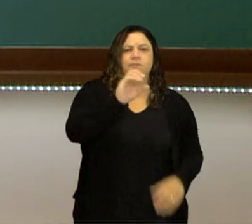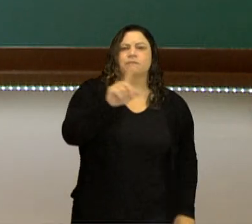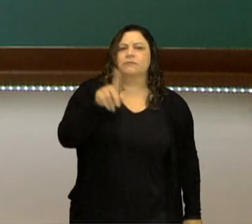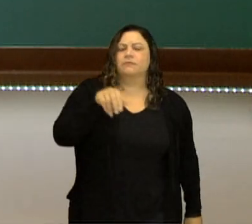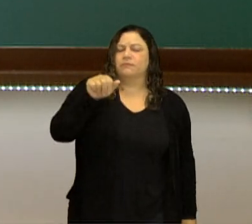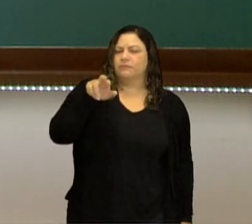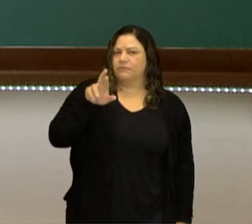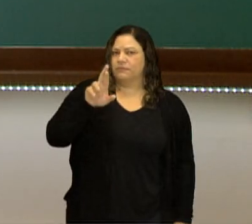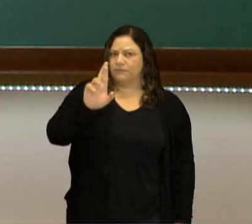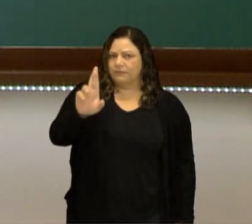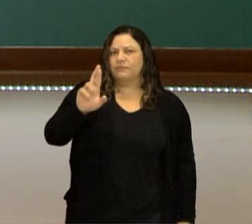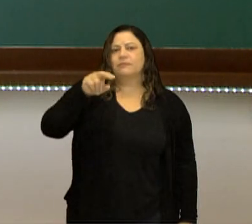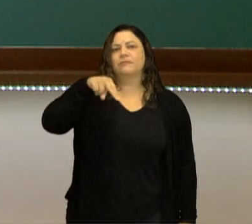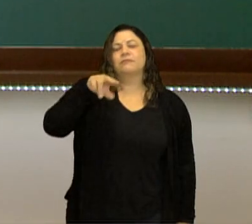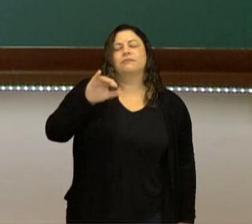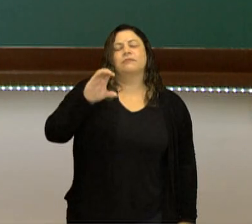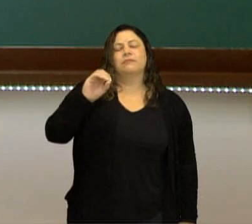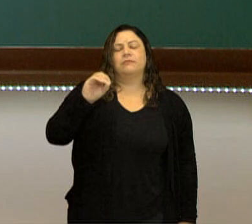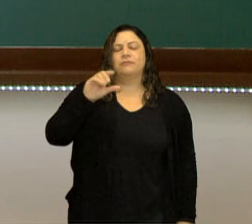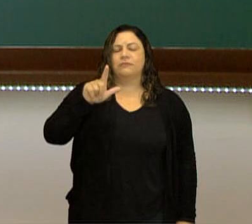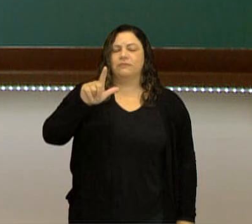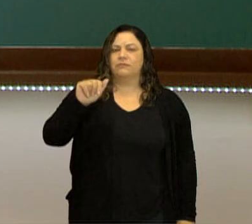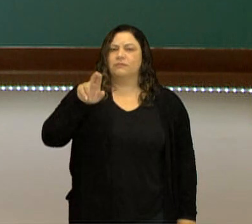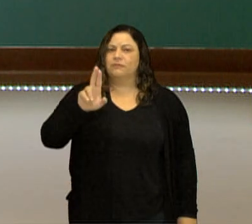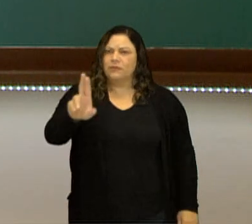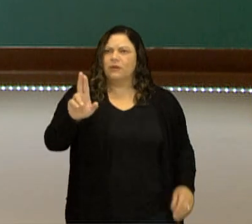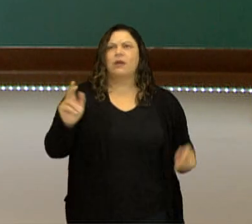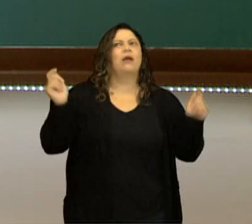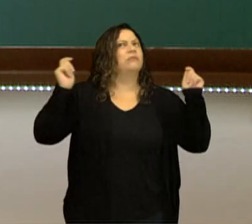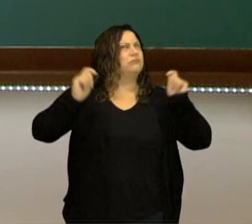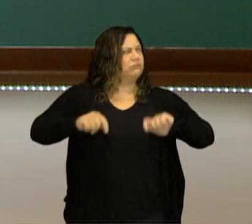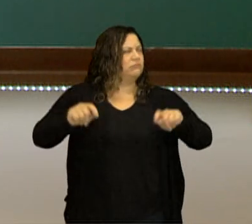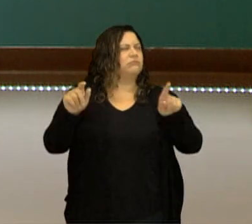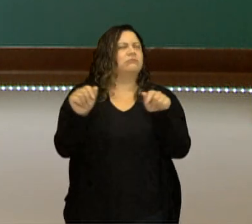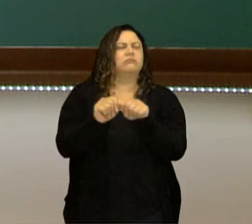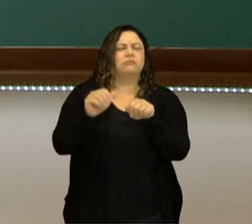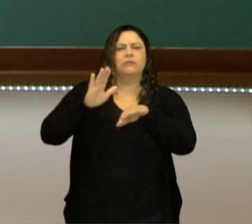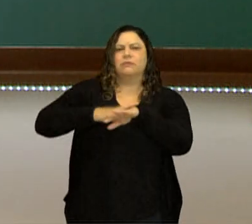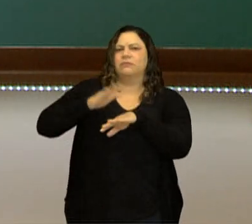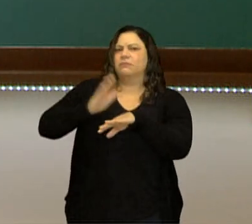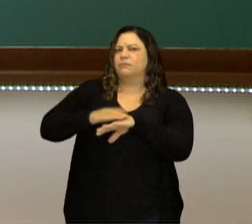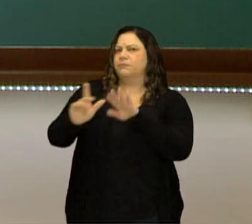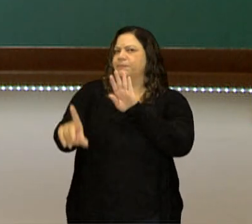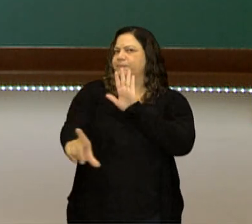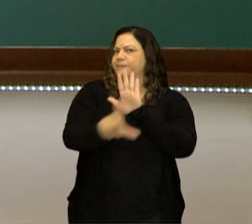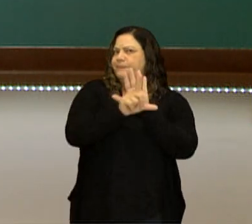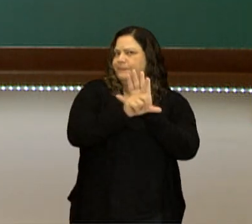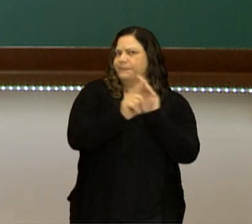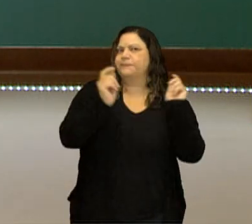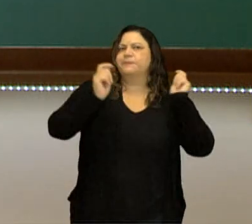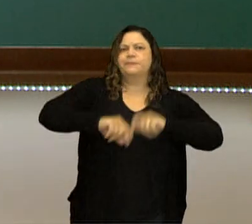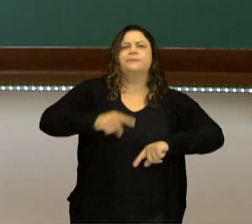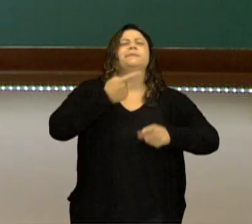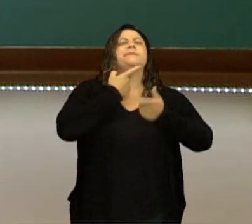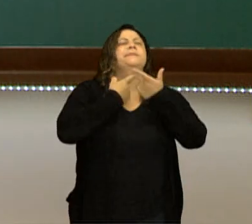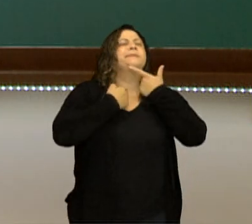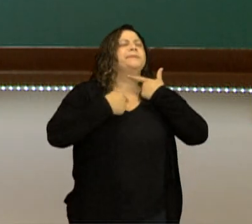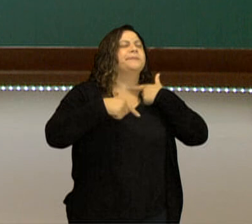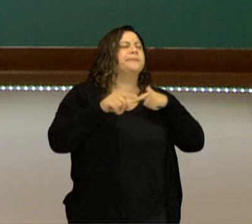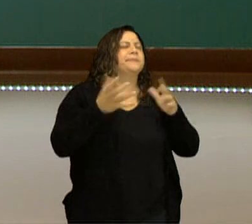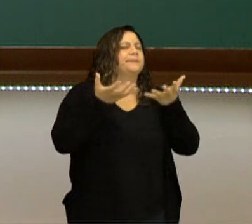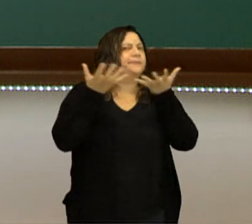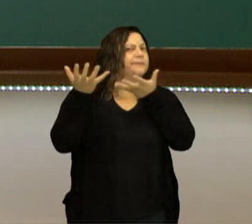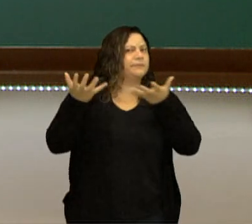Nicolau II, até então, ele poderia fazer as suas leis no momento em que ele desejasse.